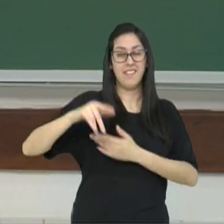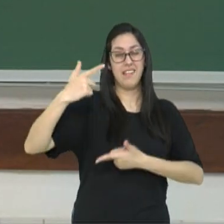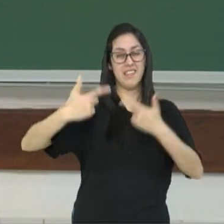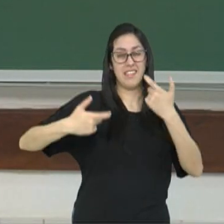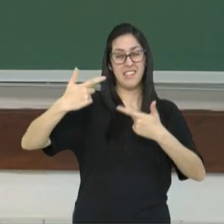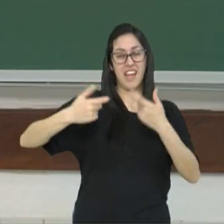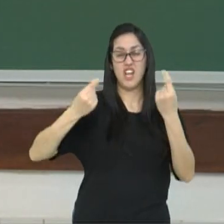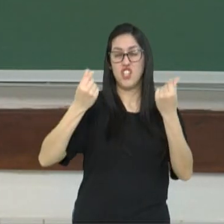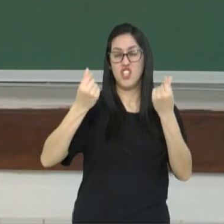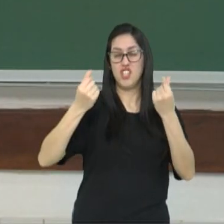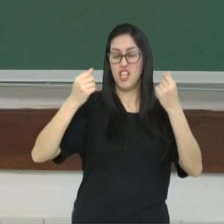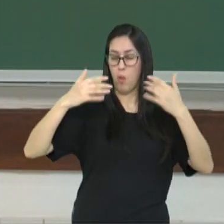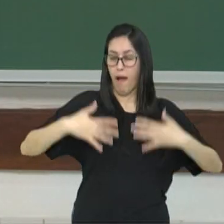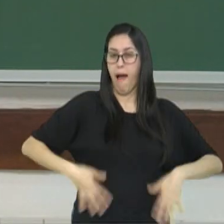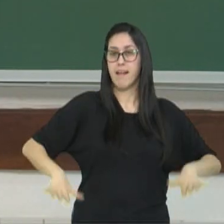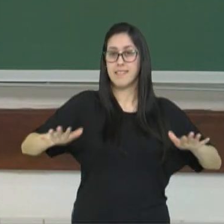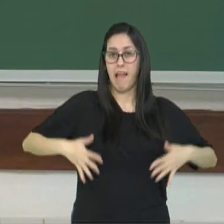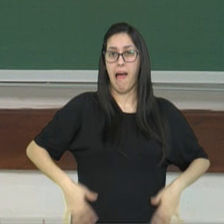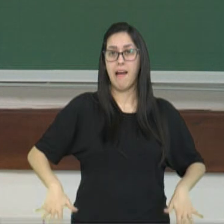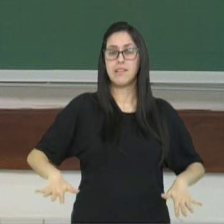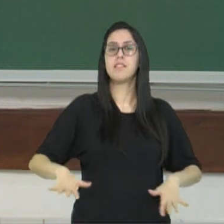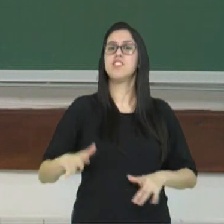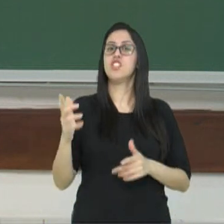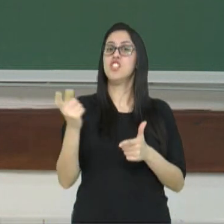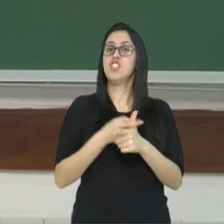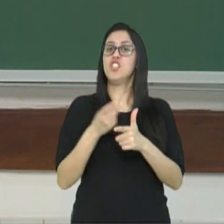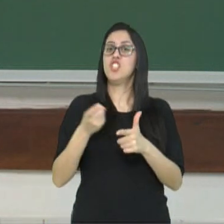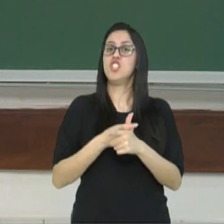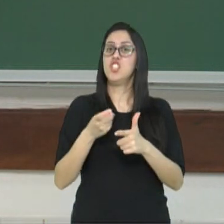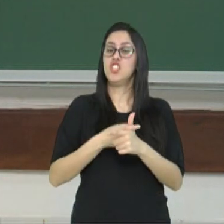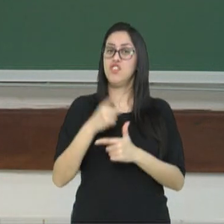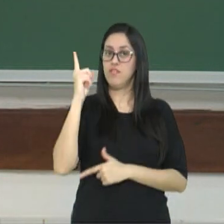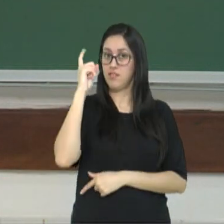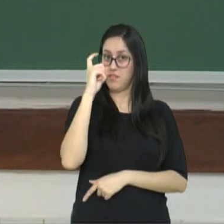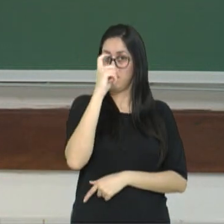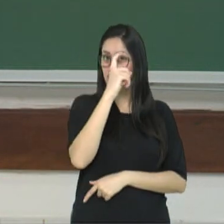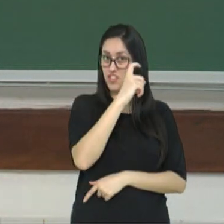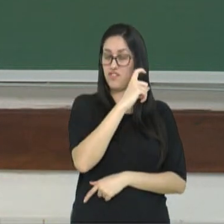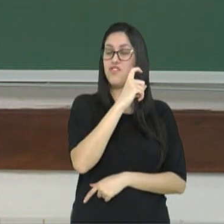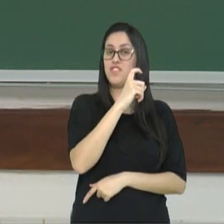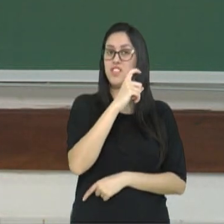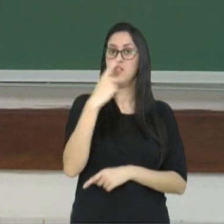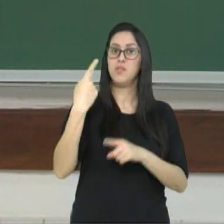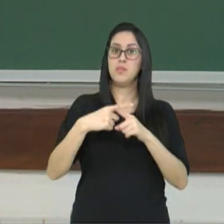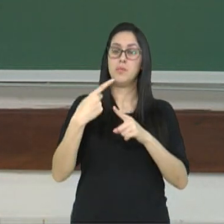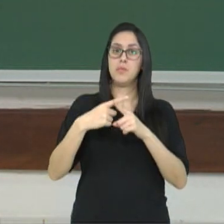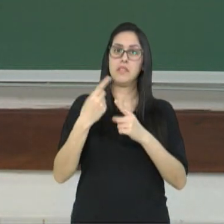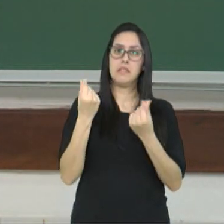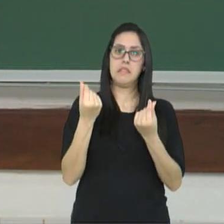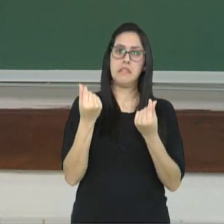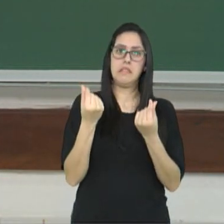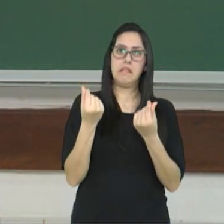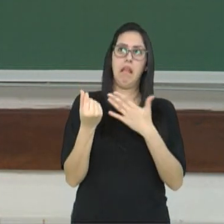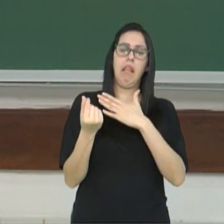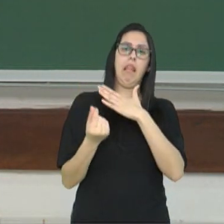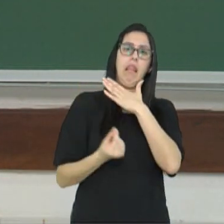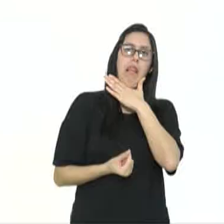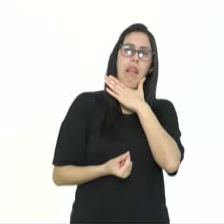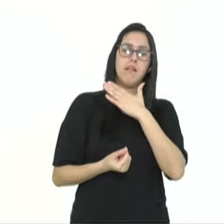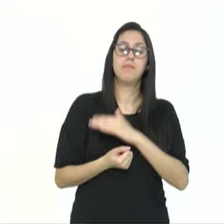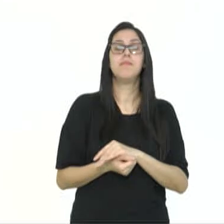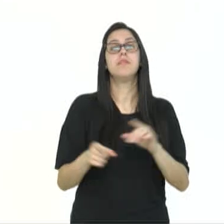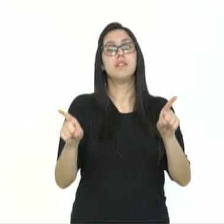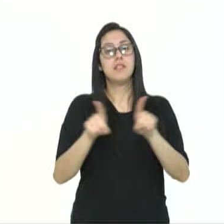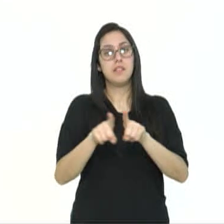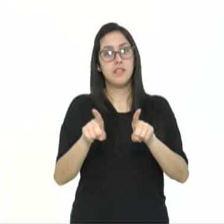guerra. 11 vezes. Isso criou um endividamento do Brasil, principalmente com banqueiros ingleses. E a guerra aí acabou